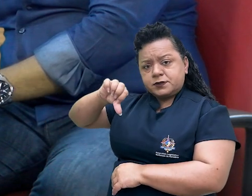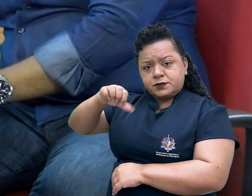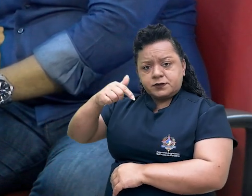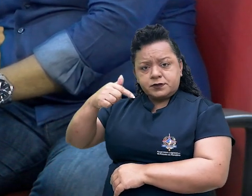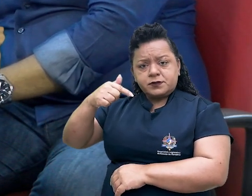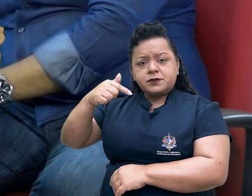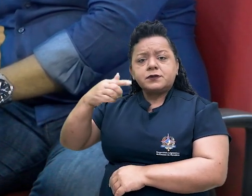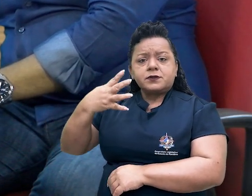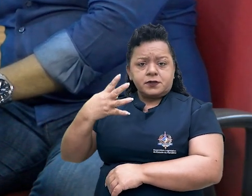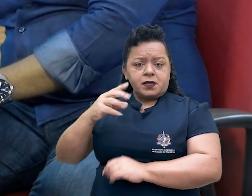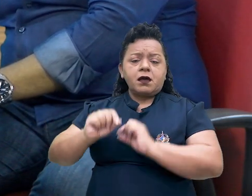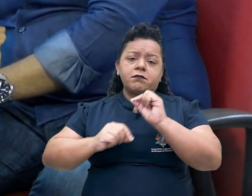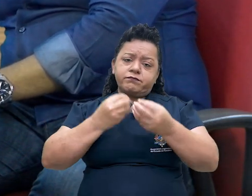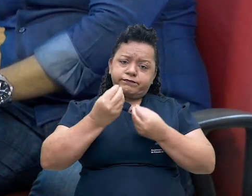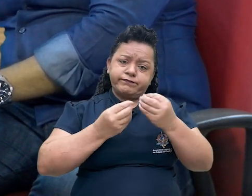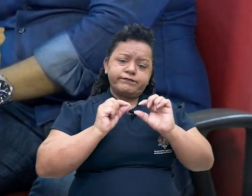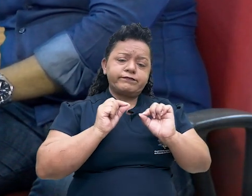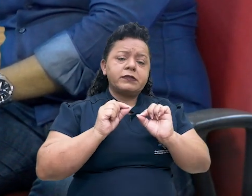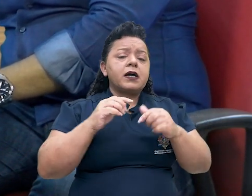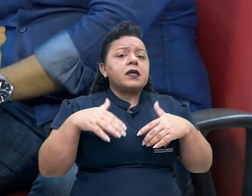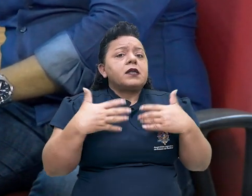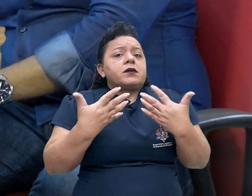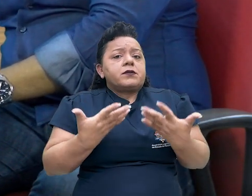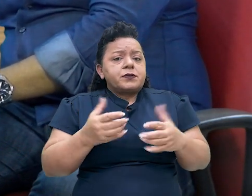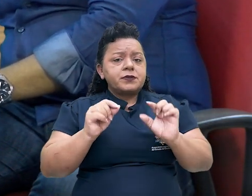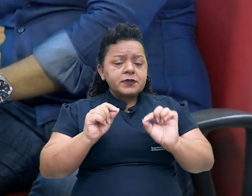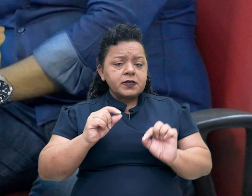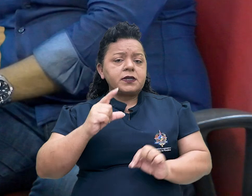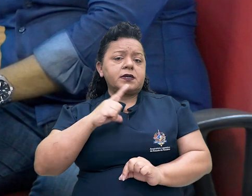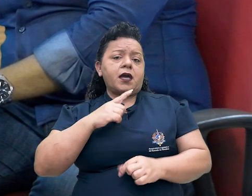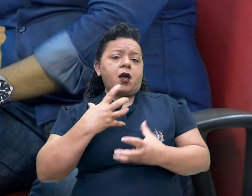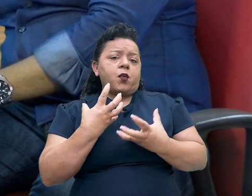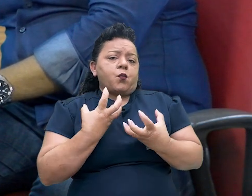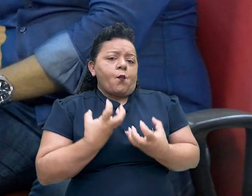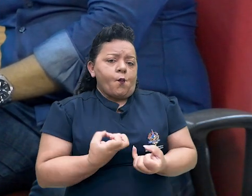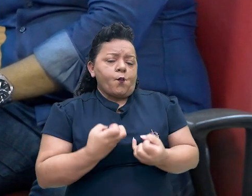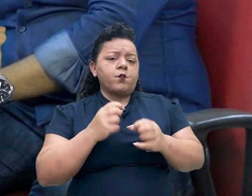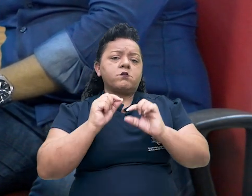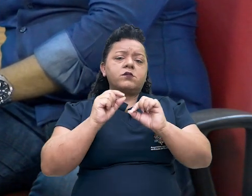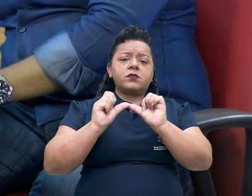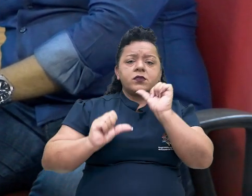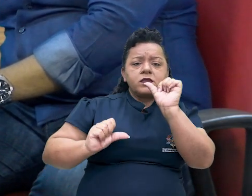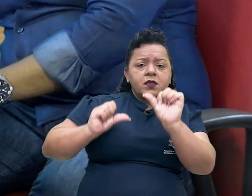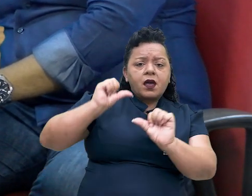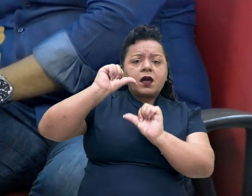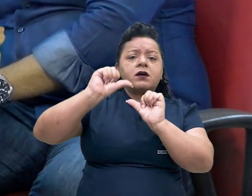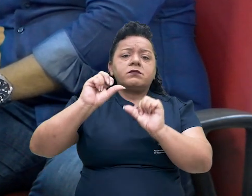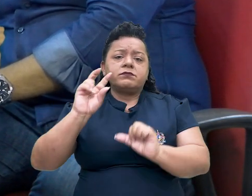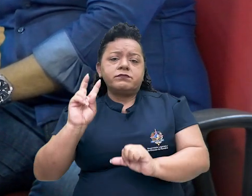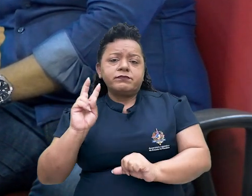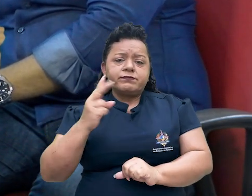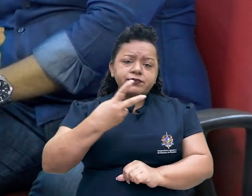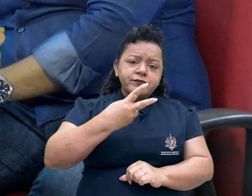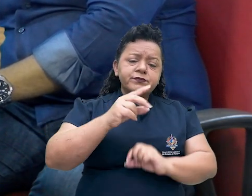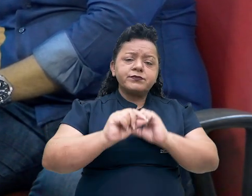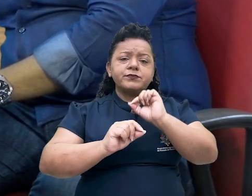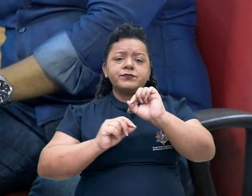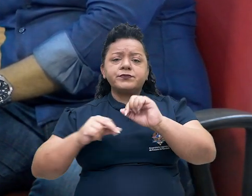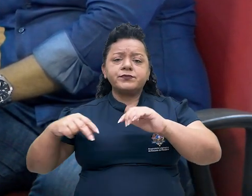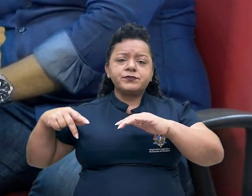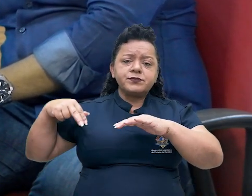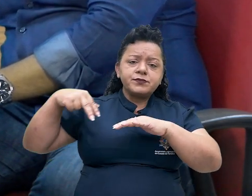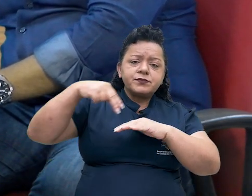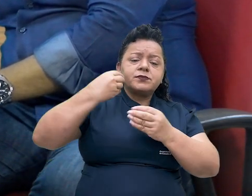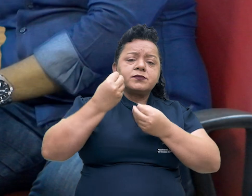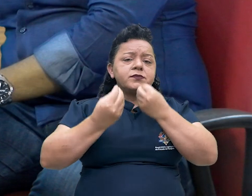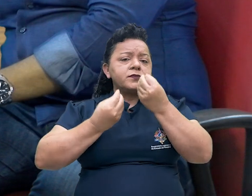1974 e aí quando vem a seca você vê realmente totalmente o inverso em alguns lugares as pessoas quase